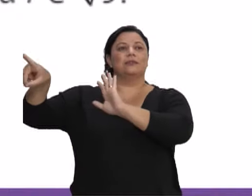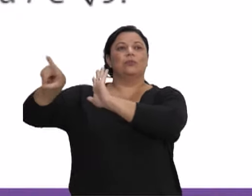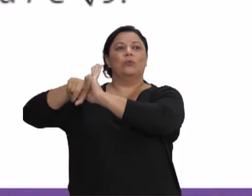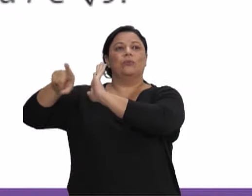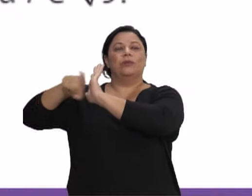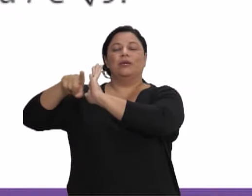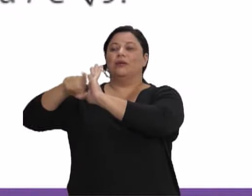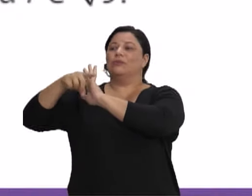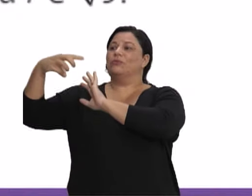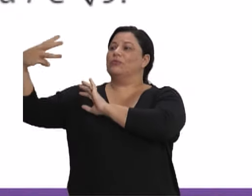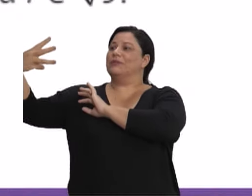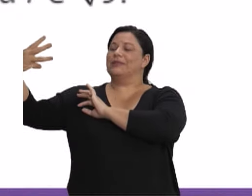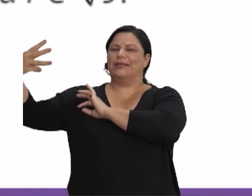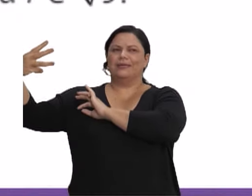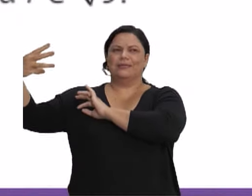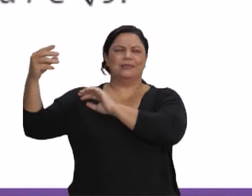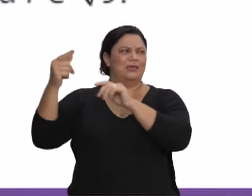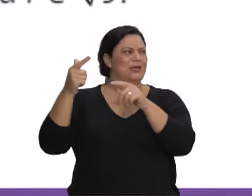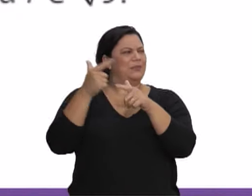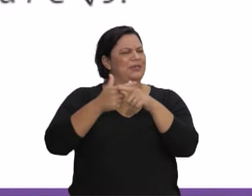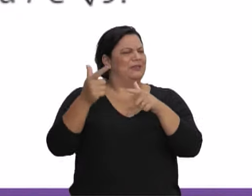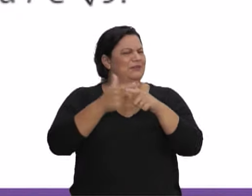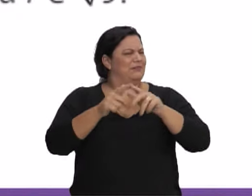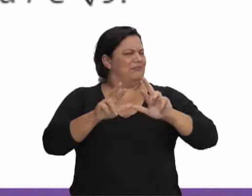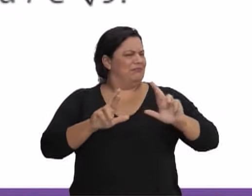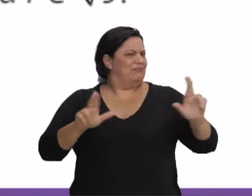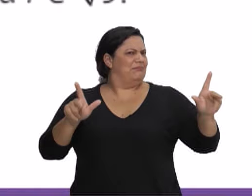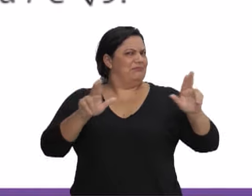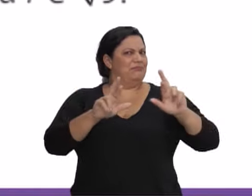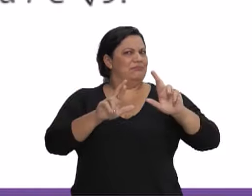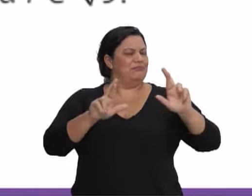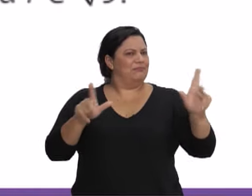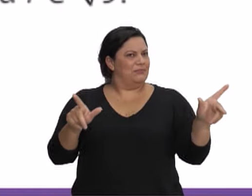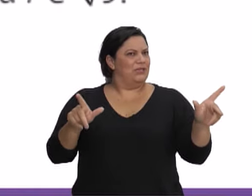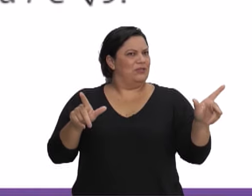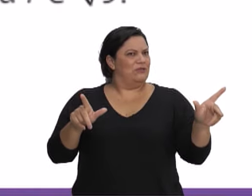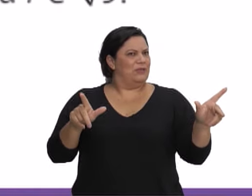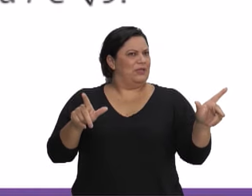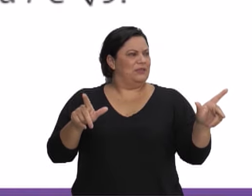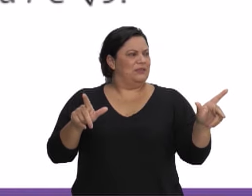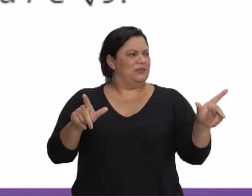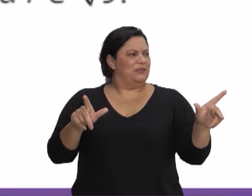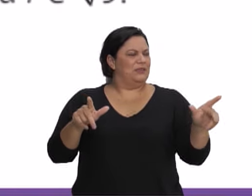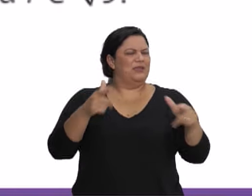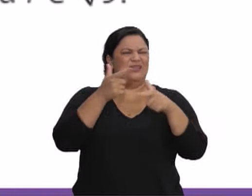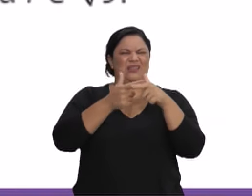3. Ah, professor, tem diferença eu botar 3 menos 5? Não tem. Tranquilo?